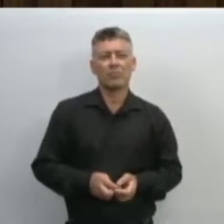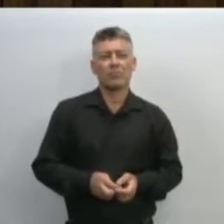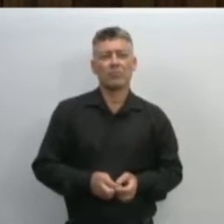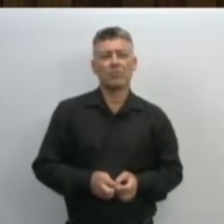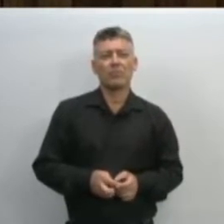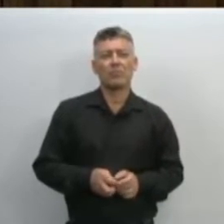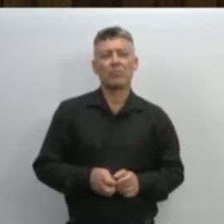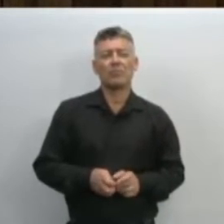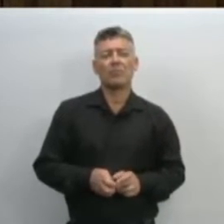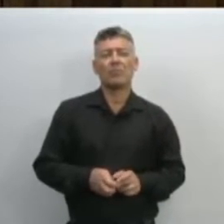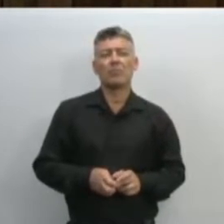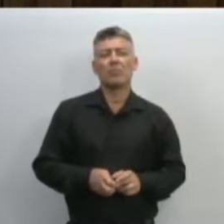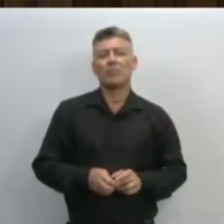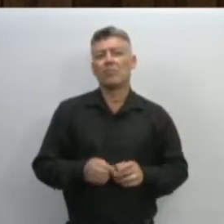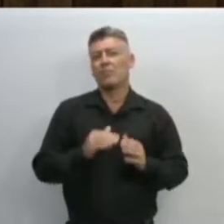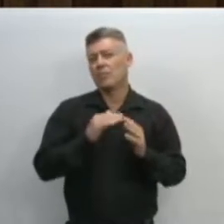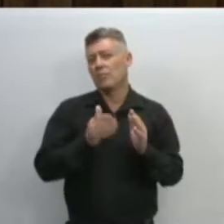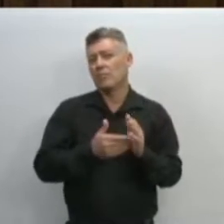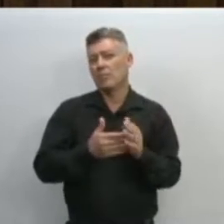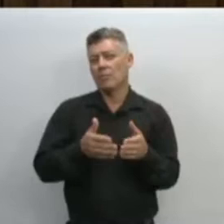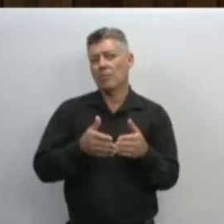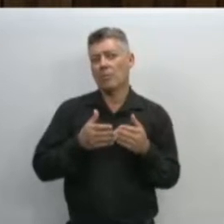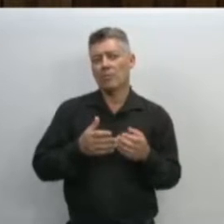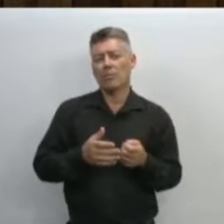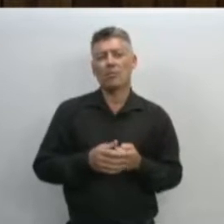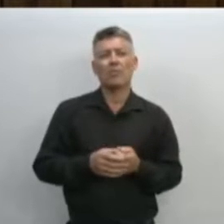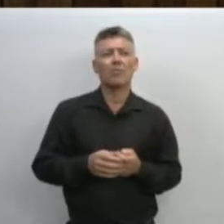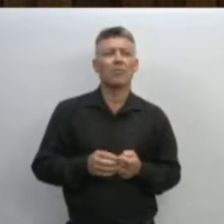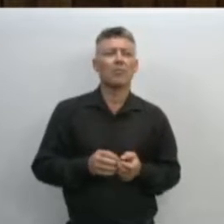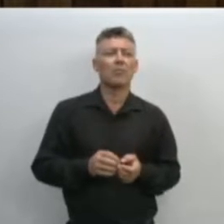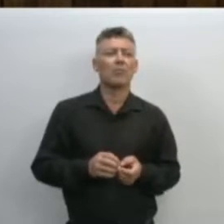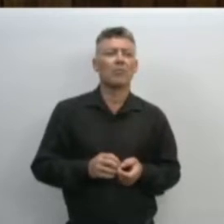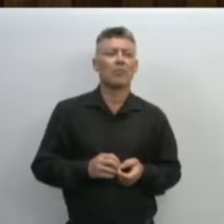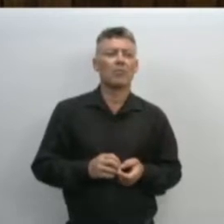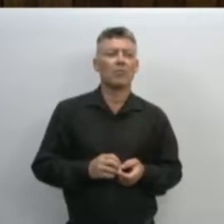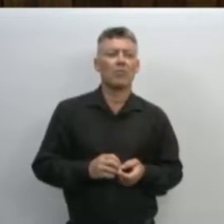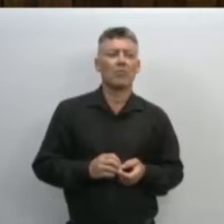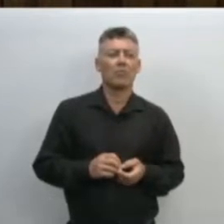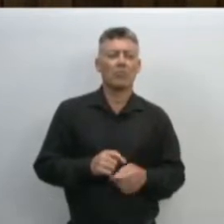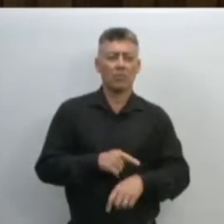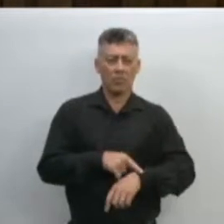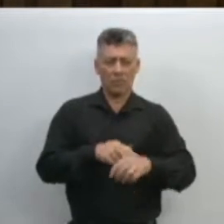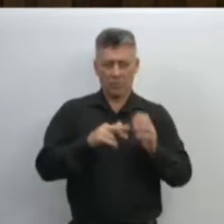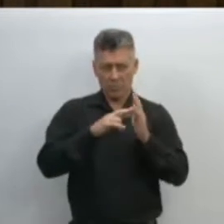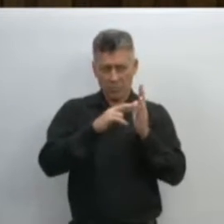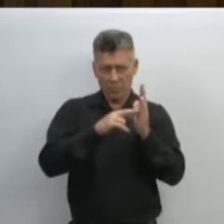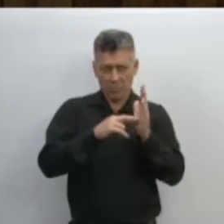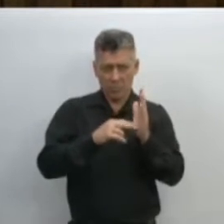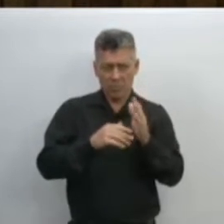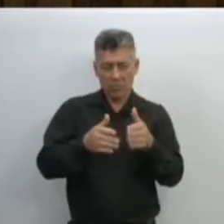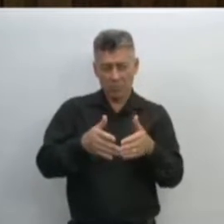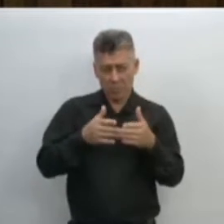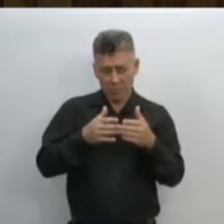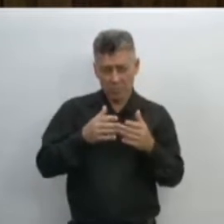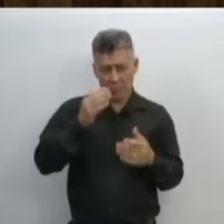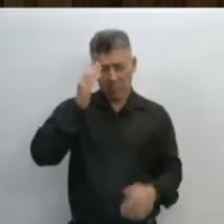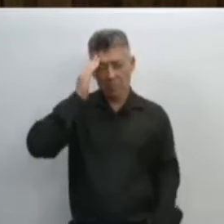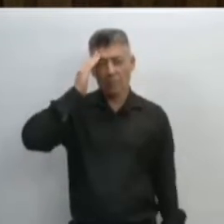Como todos pediram, eu vou ceder sim, até pela questão regimental, mas peço só a